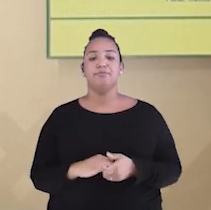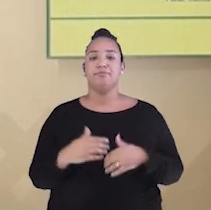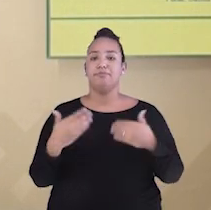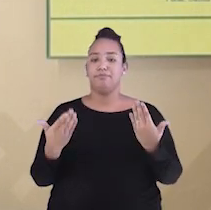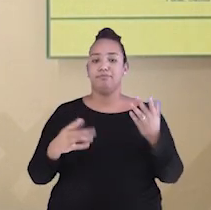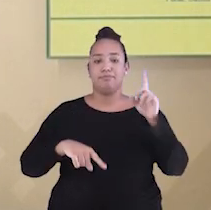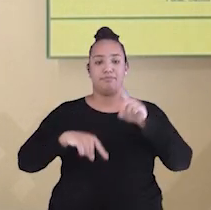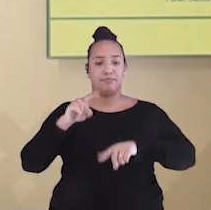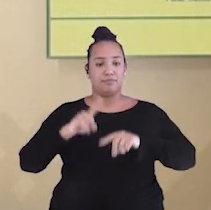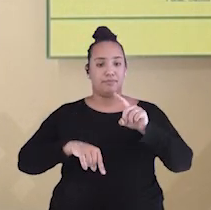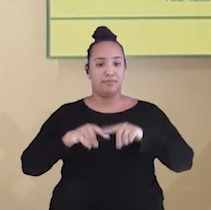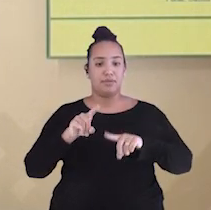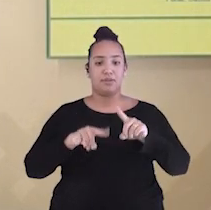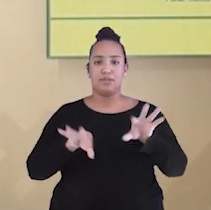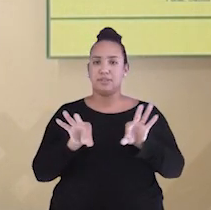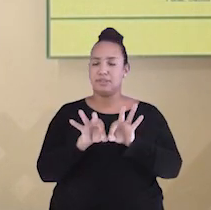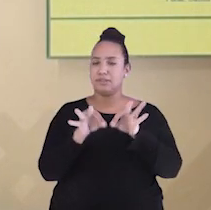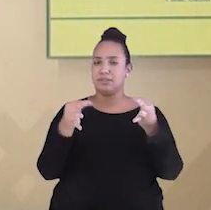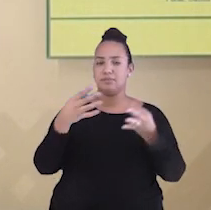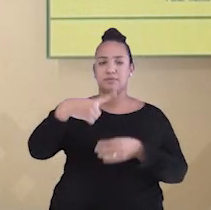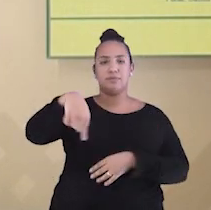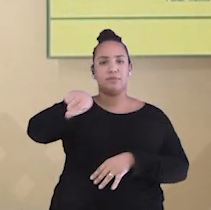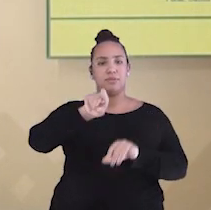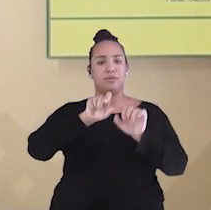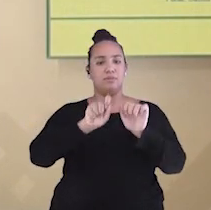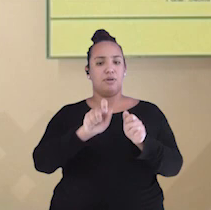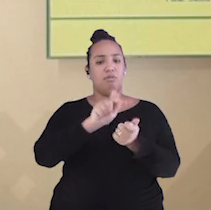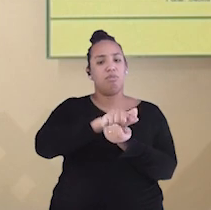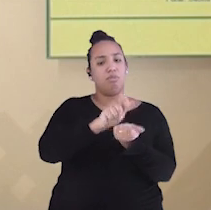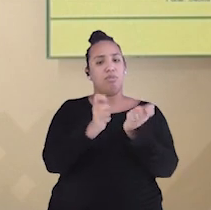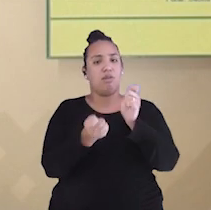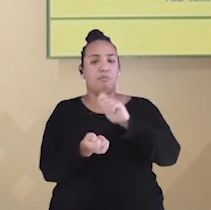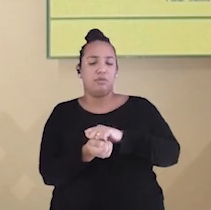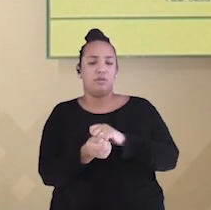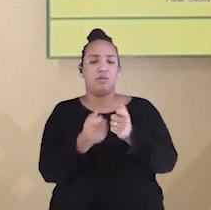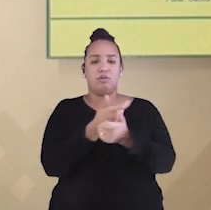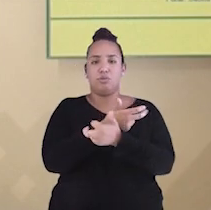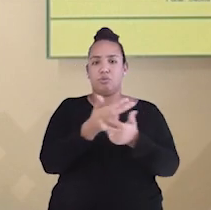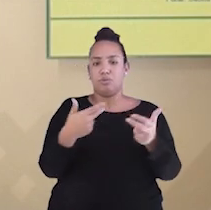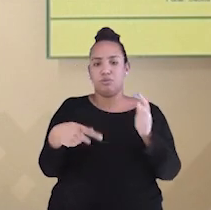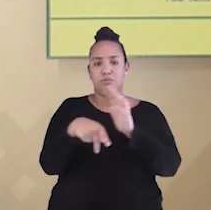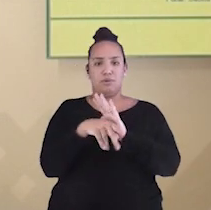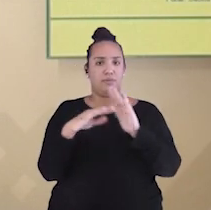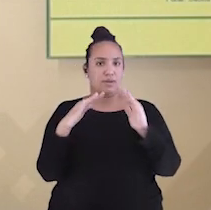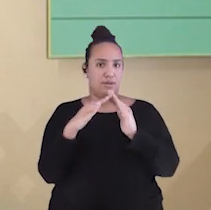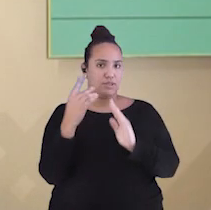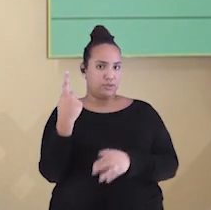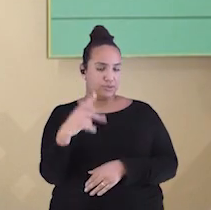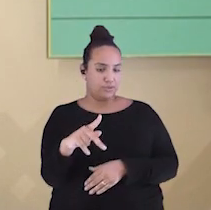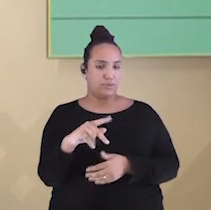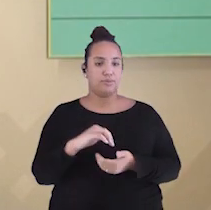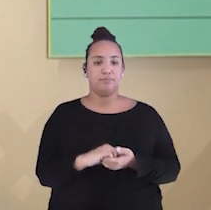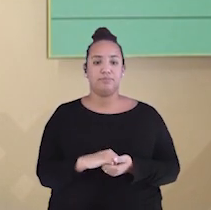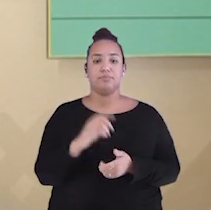Os materiais são bem simples e você pode adaptar com o que você deve ter na sua casa. Você vai precisar